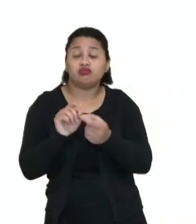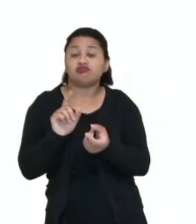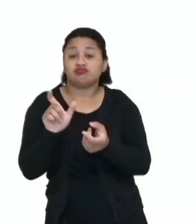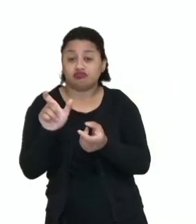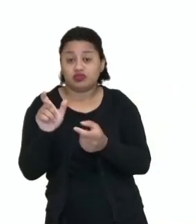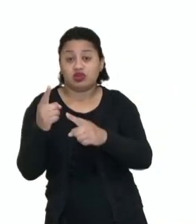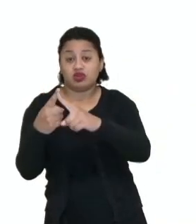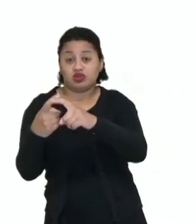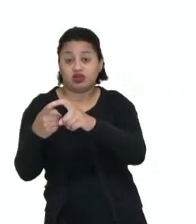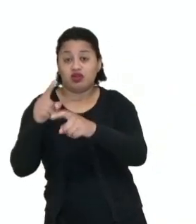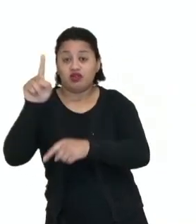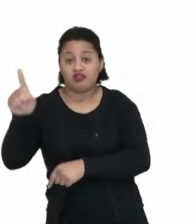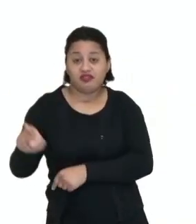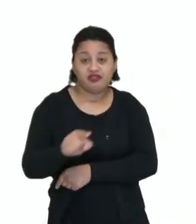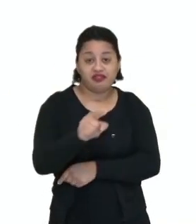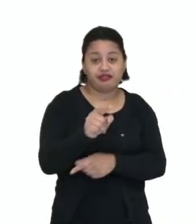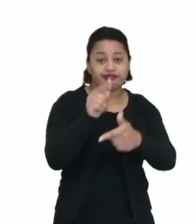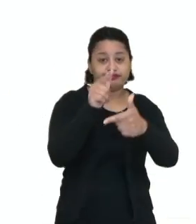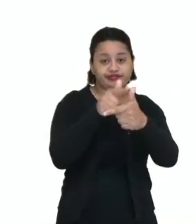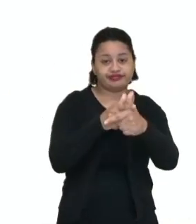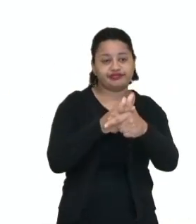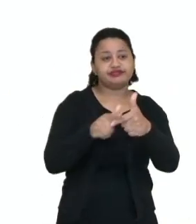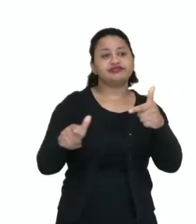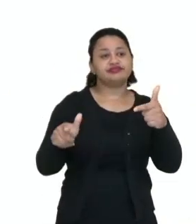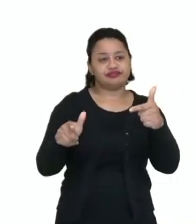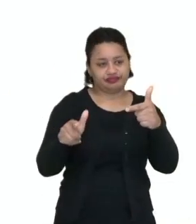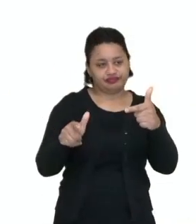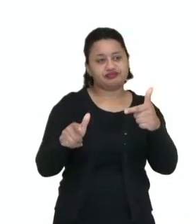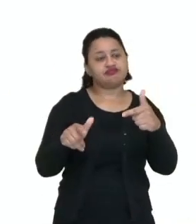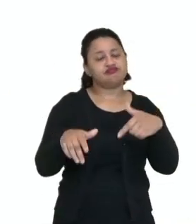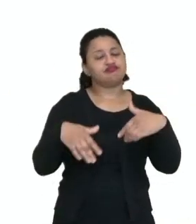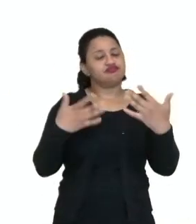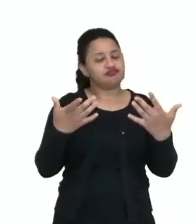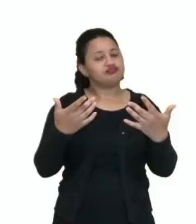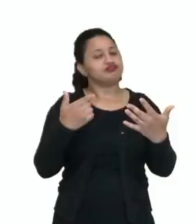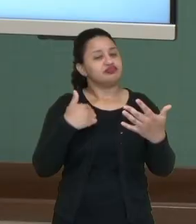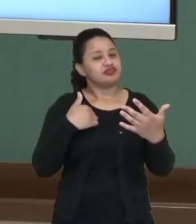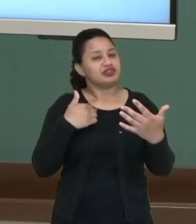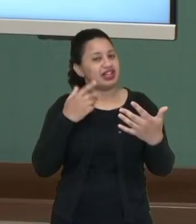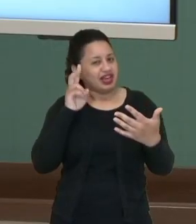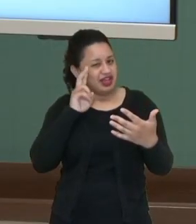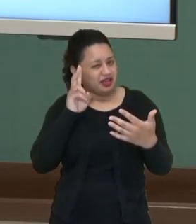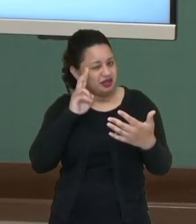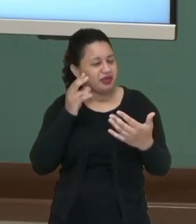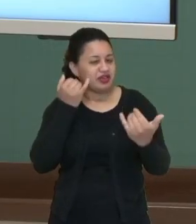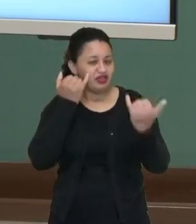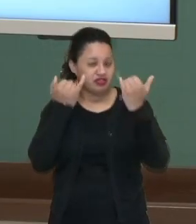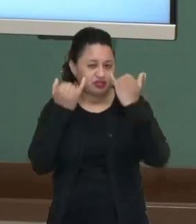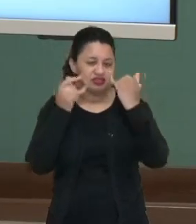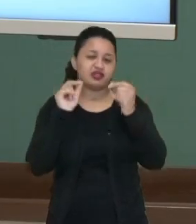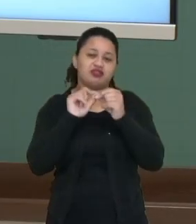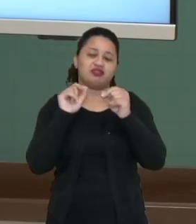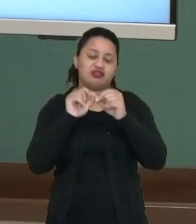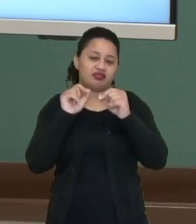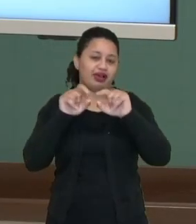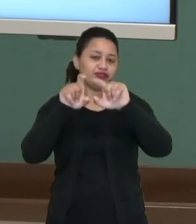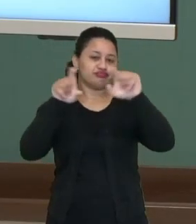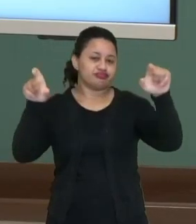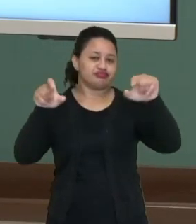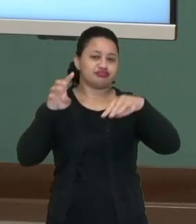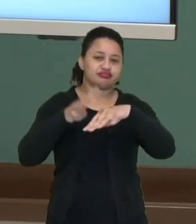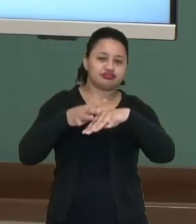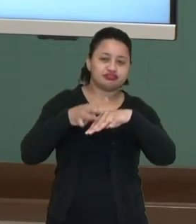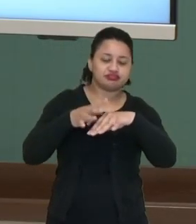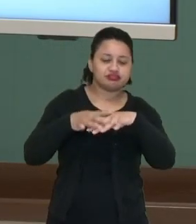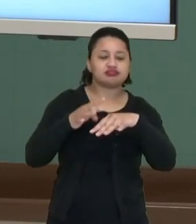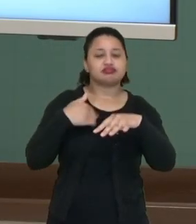está sendo multiplicado passa dividindo. Lembra-se disso? Você faz isso lá nas equações, né? Quando você